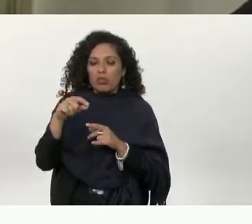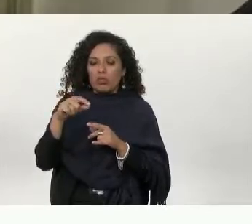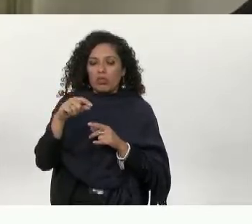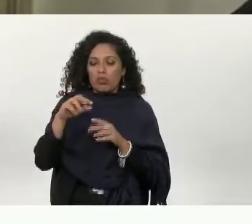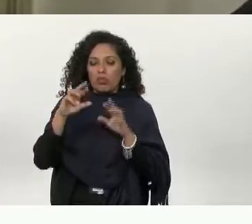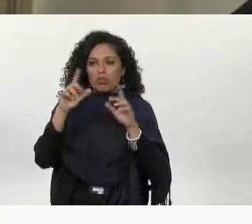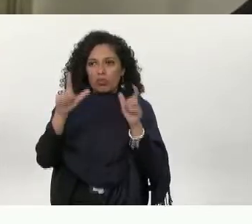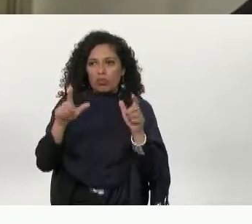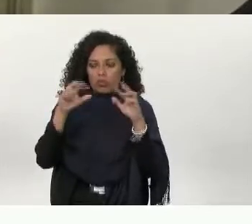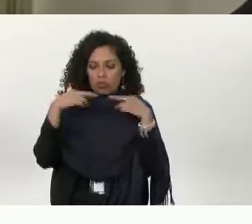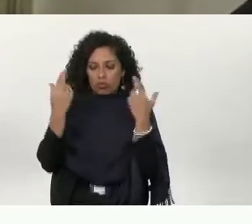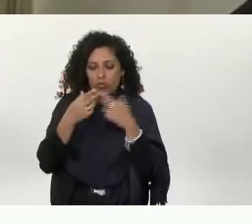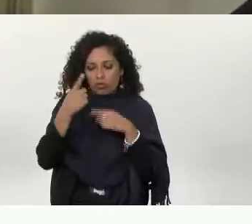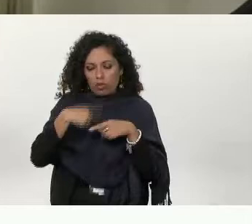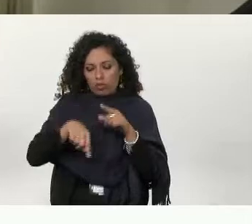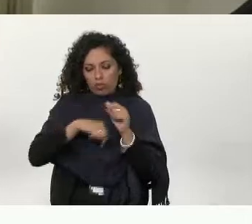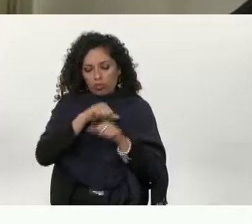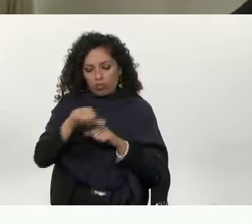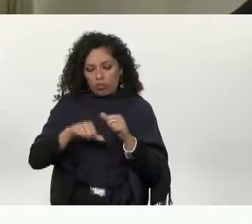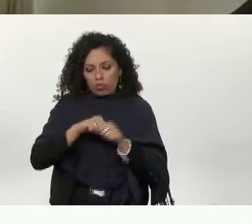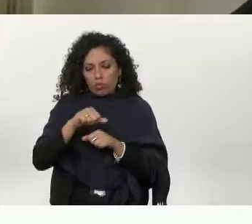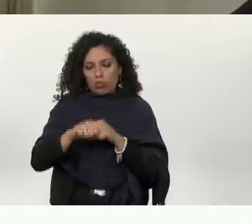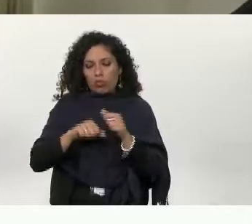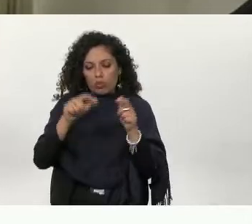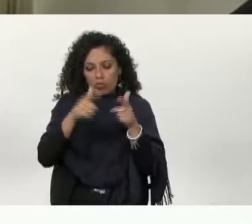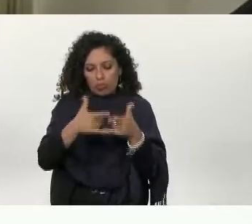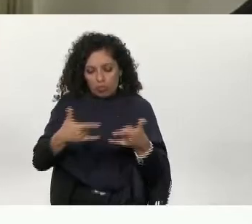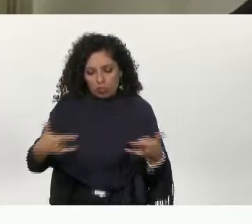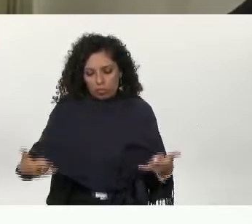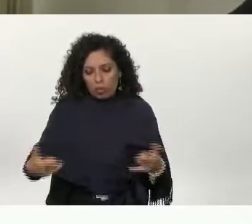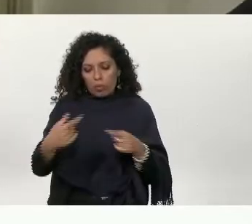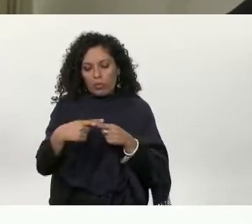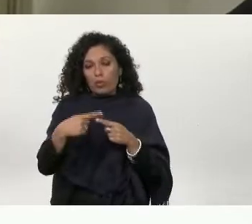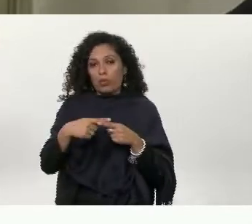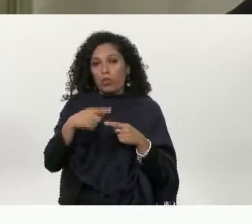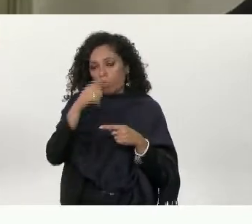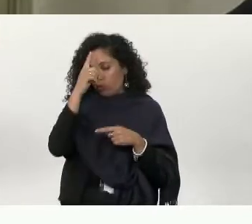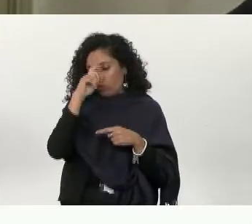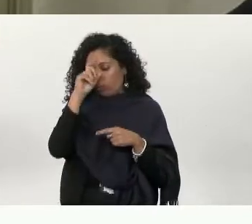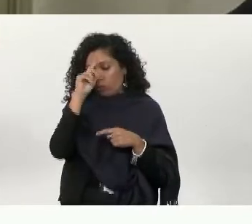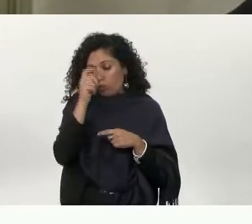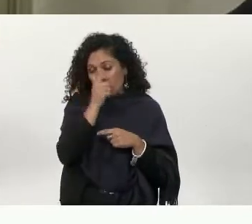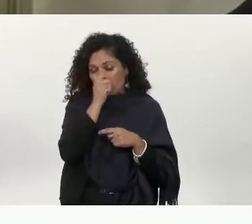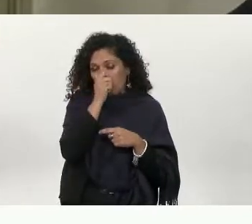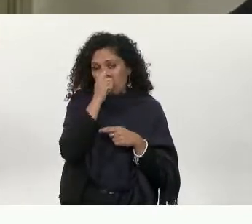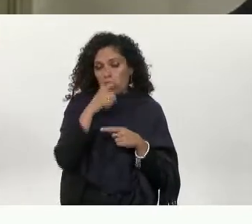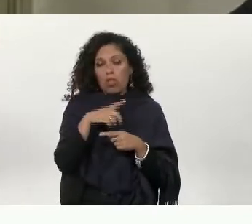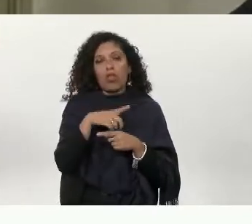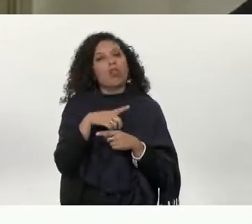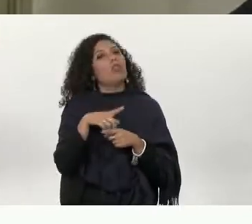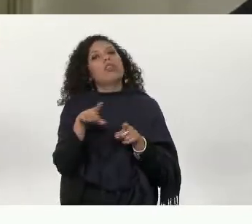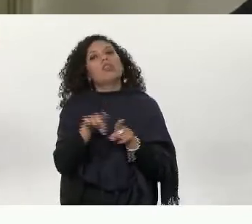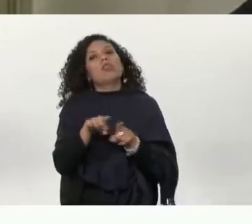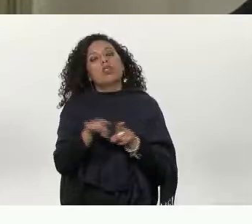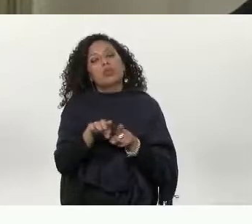numa enfermaria, em virtude do grande número de atendimentos, e ele foi, inclusive, estabelecido,